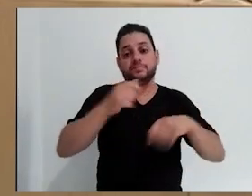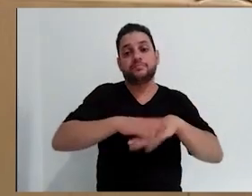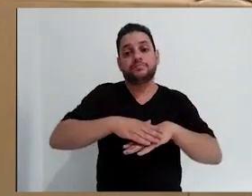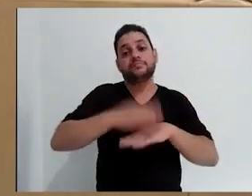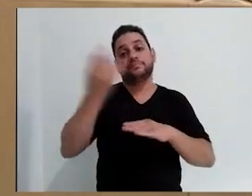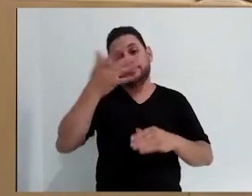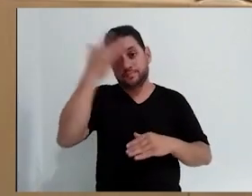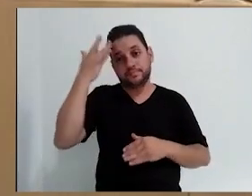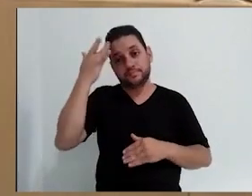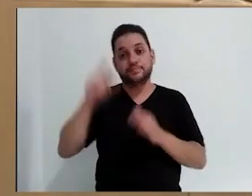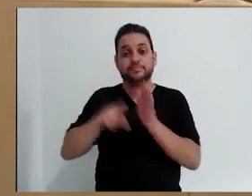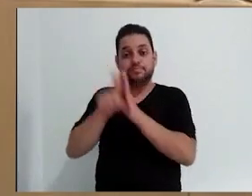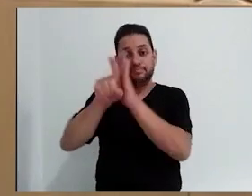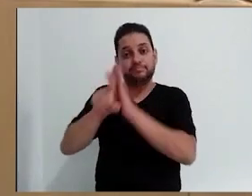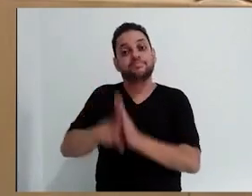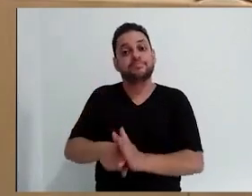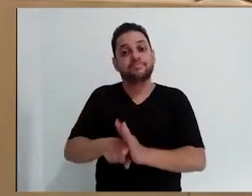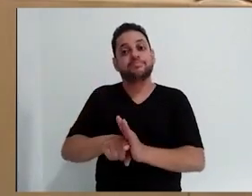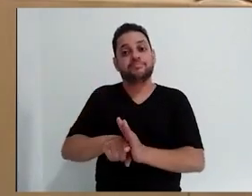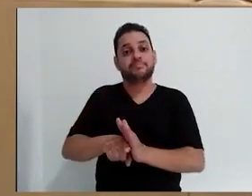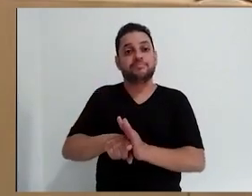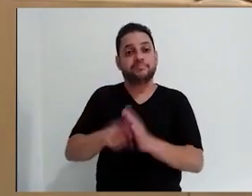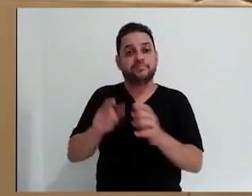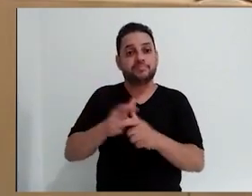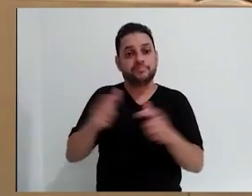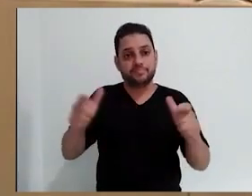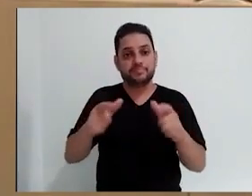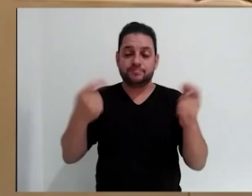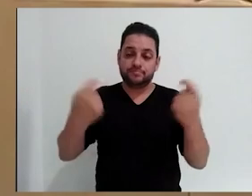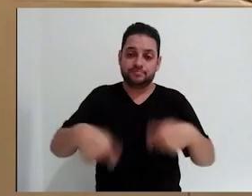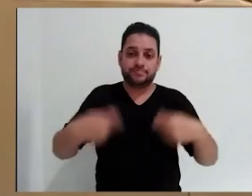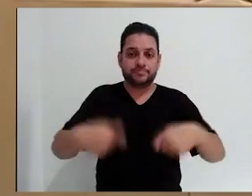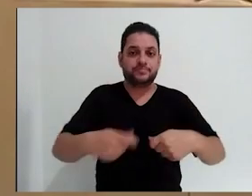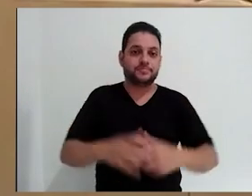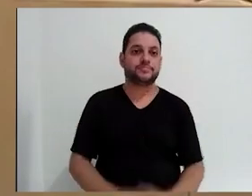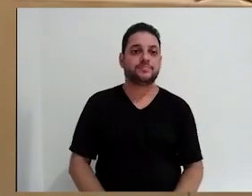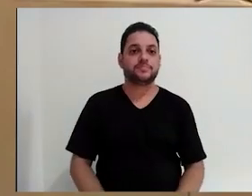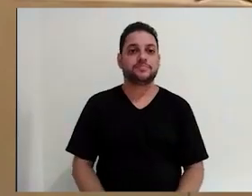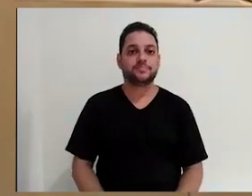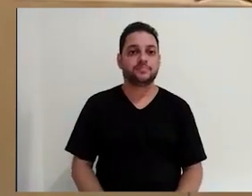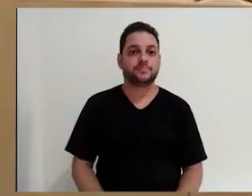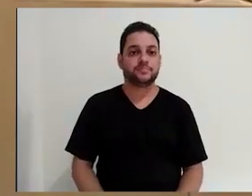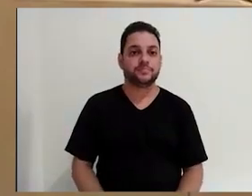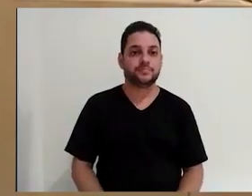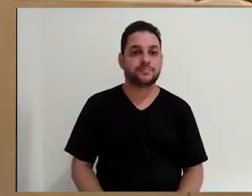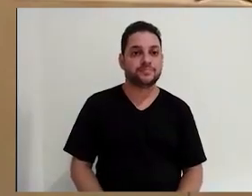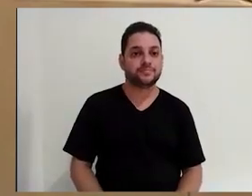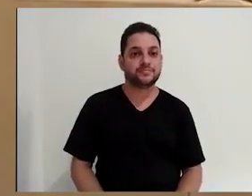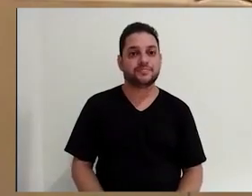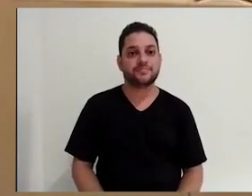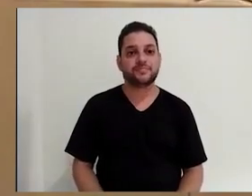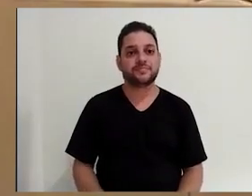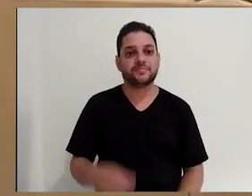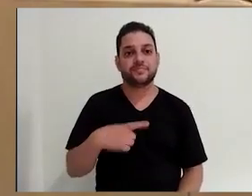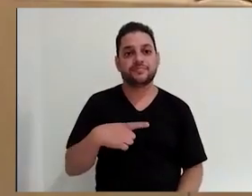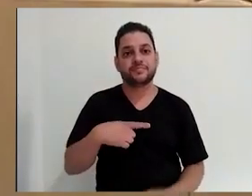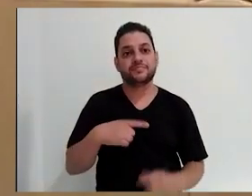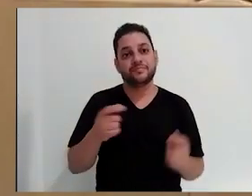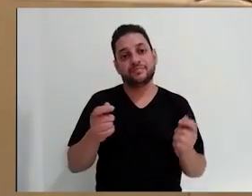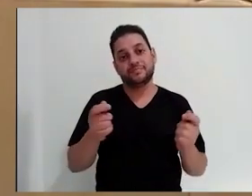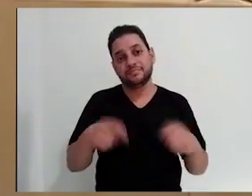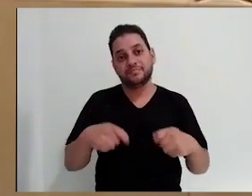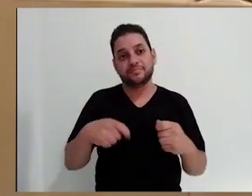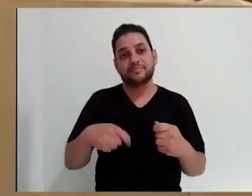mais perícias, mais salas de peritos. Exatamente, é só, né, vamos fazer um evento, né?